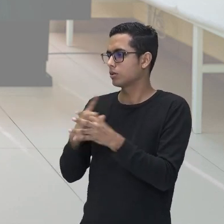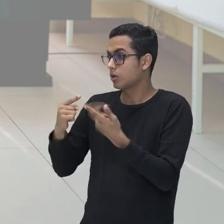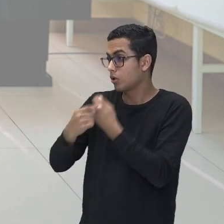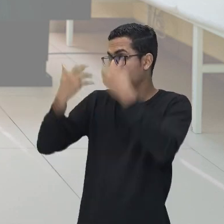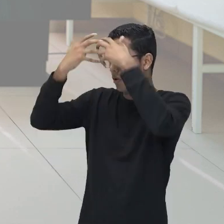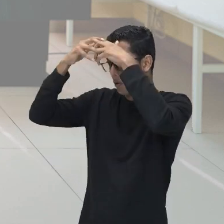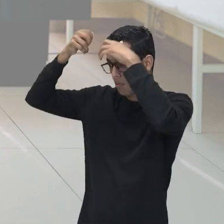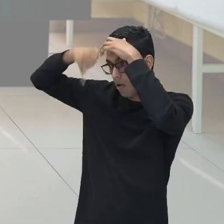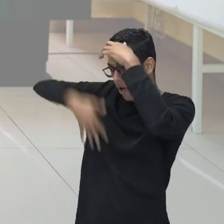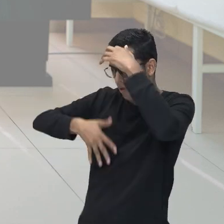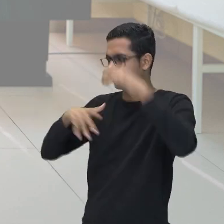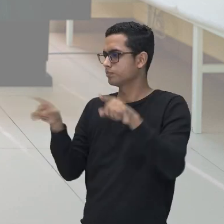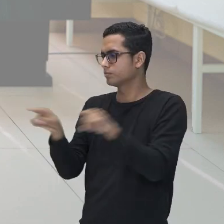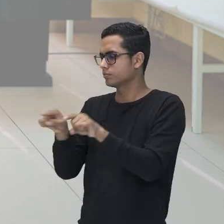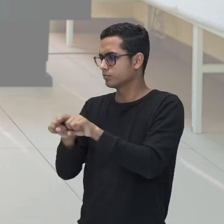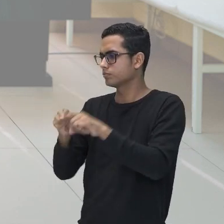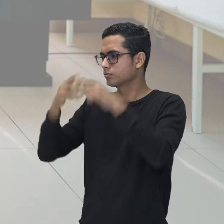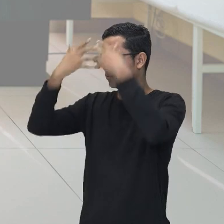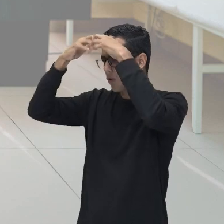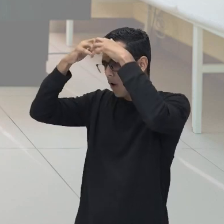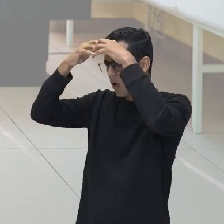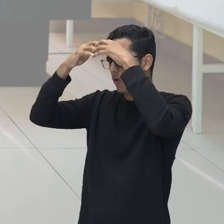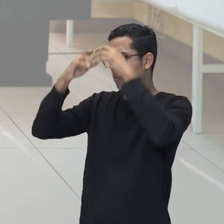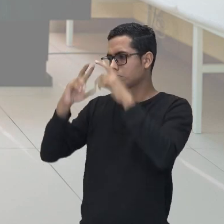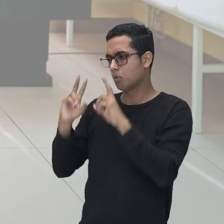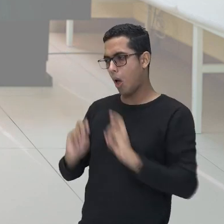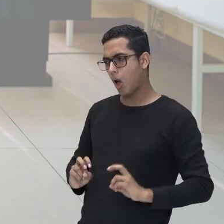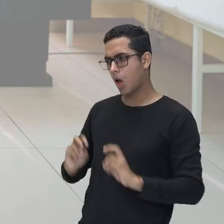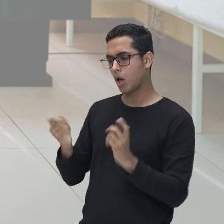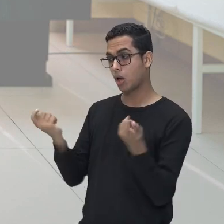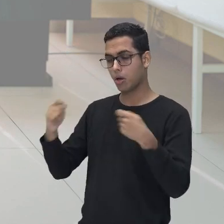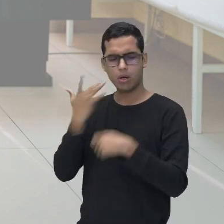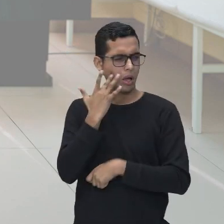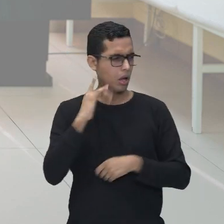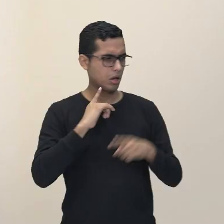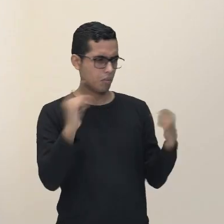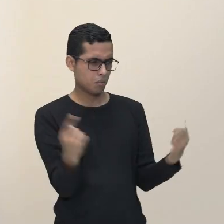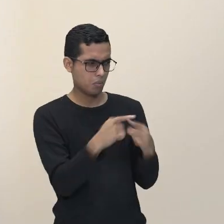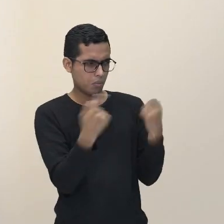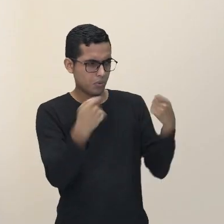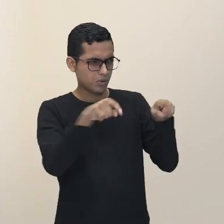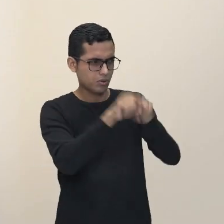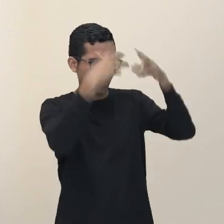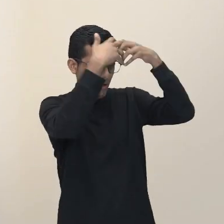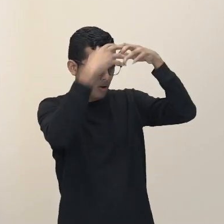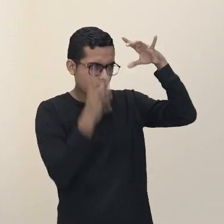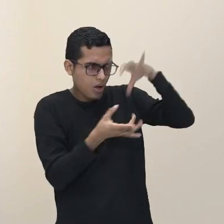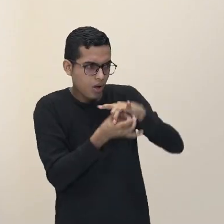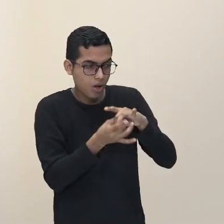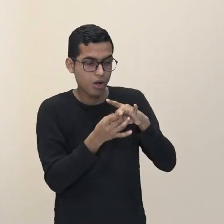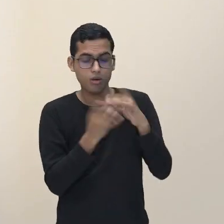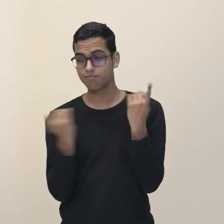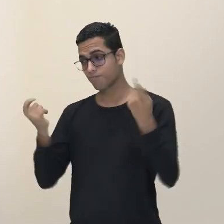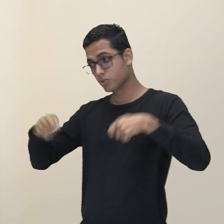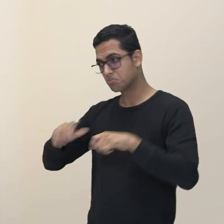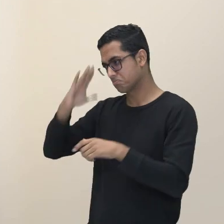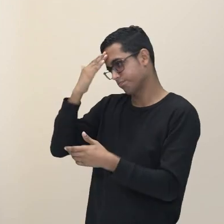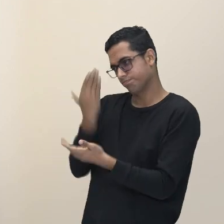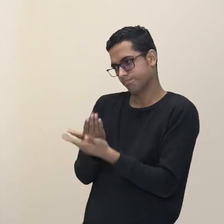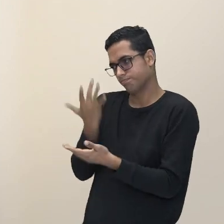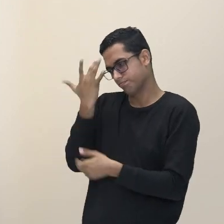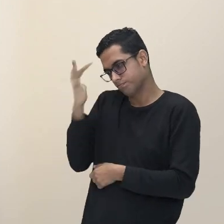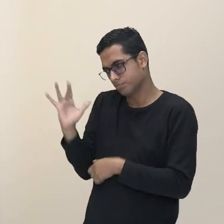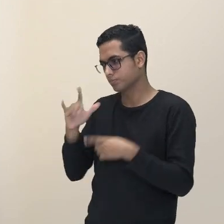alguma coisa a ver com o cérebro? É uma possibilidade, mas não creio. No entanto, o senhor doutor diz que